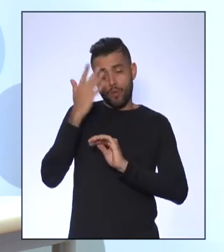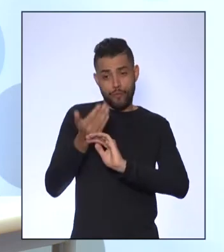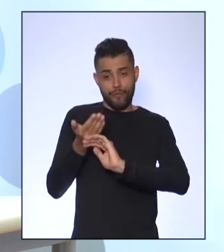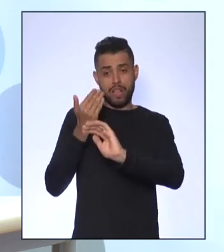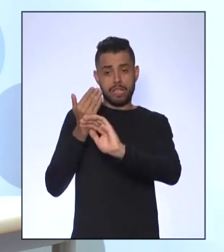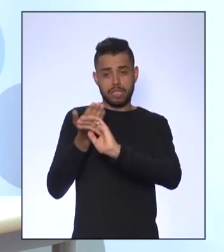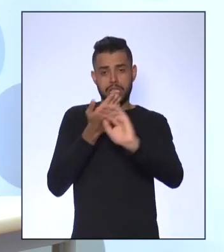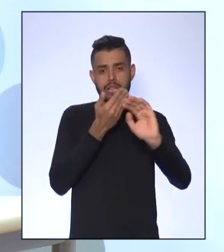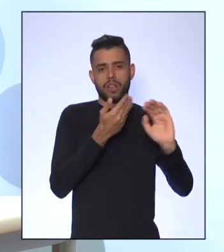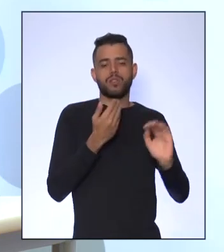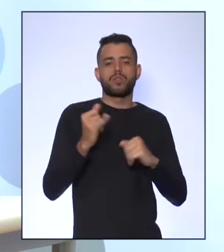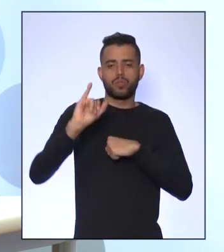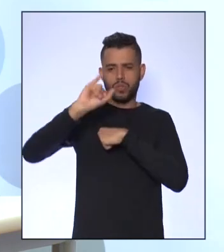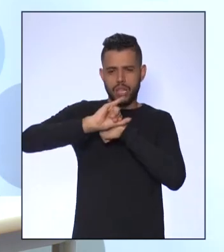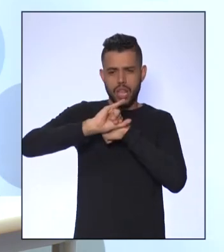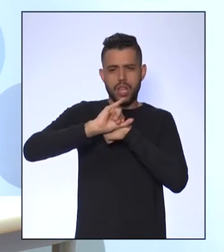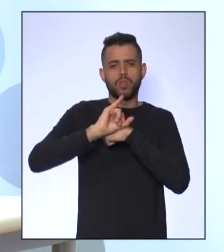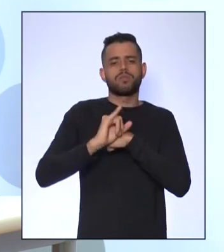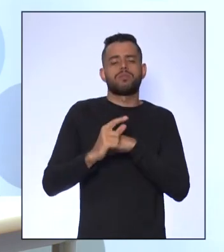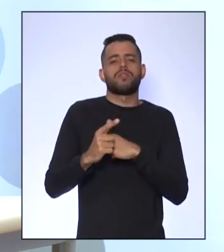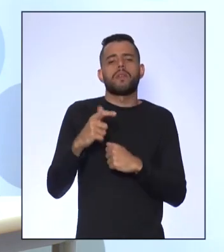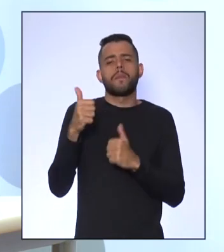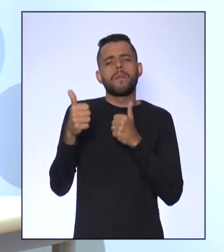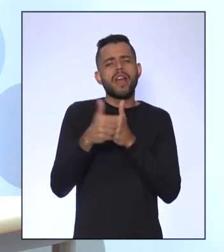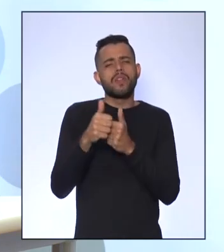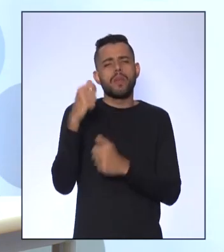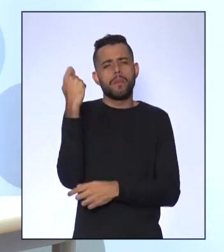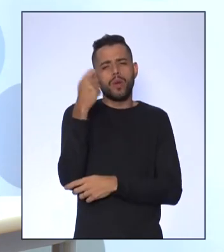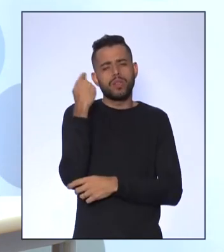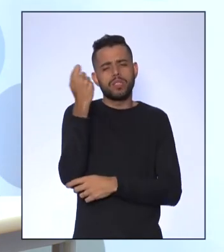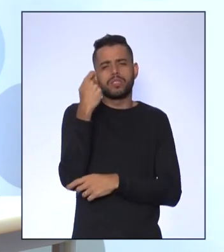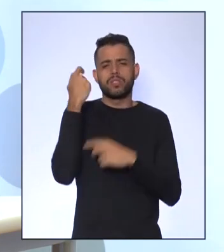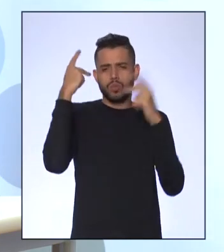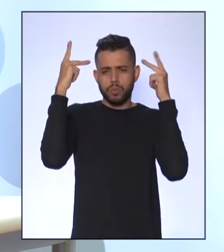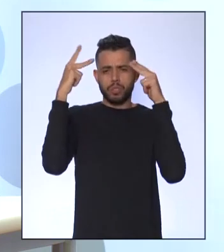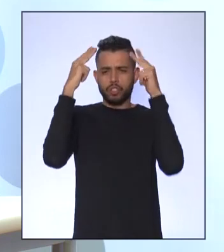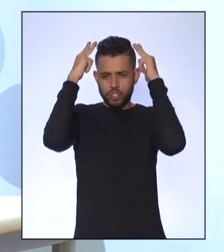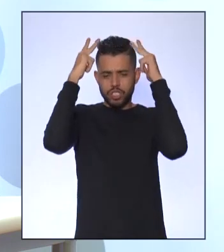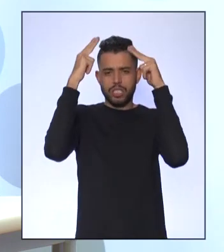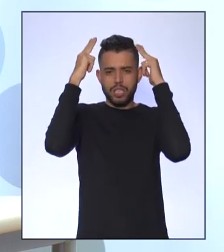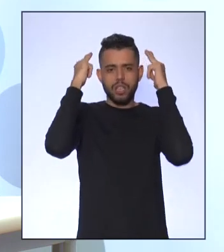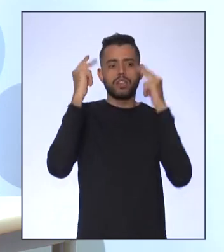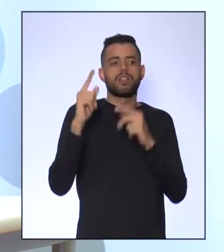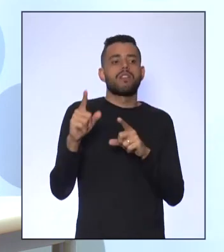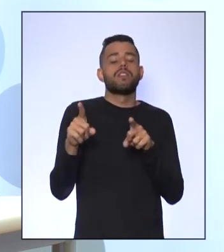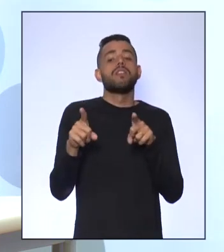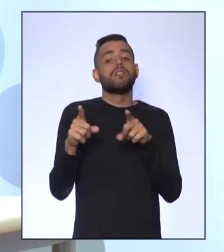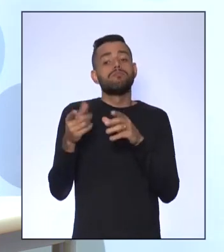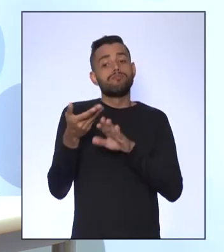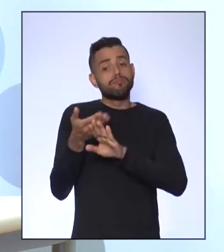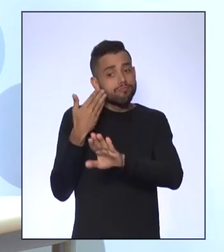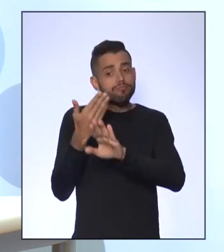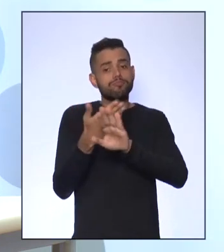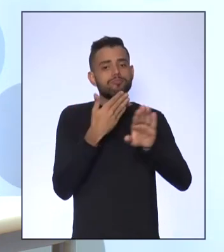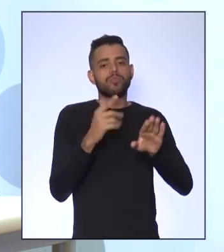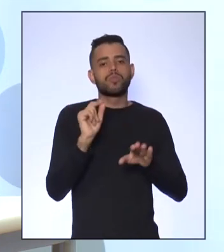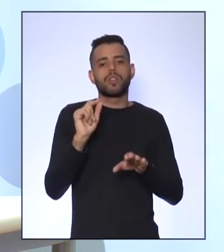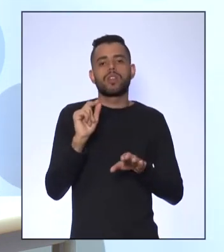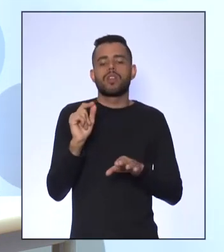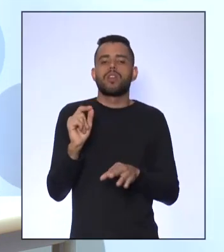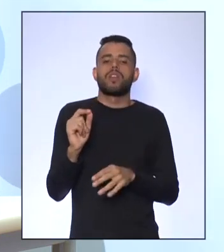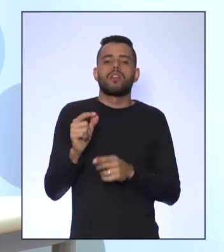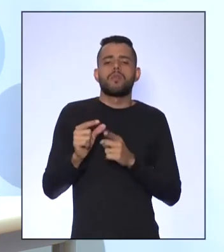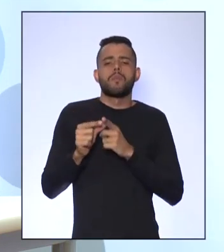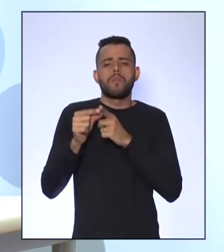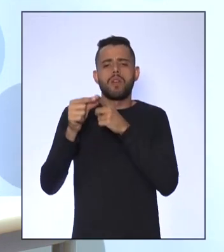cortiço da região central, ali de perto da Paulista, do Bexiga, e afastando cada vez mais eles para o interior, como